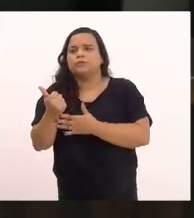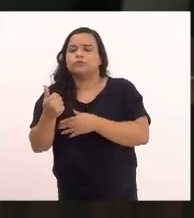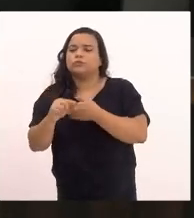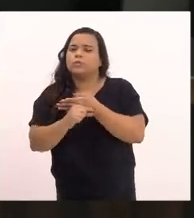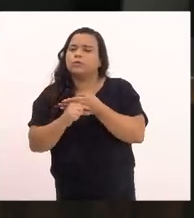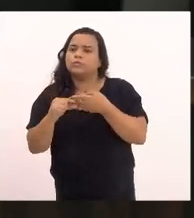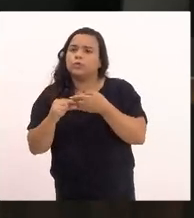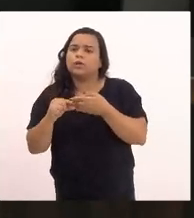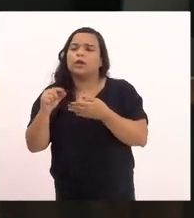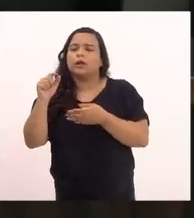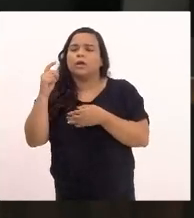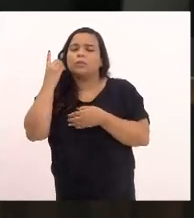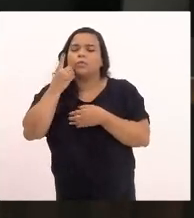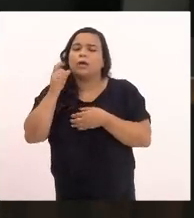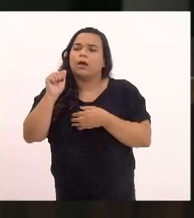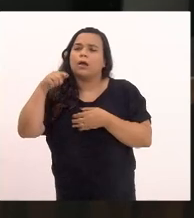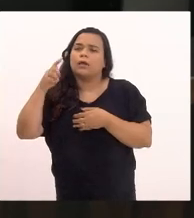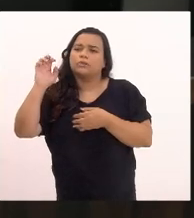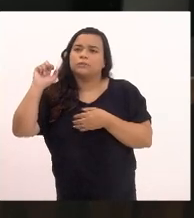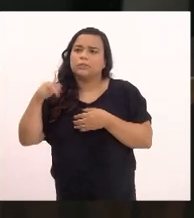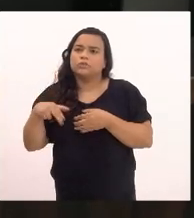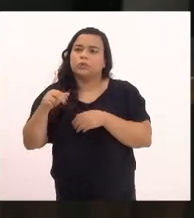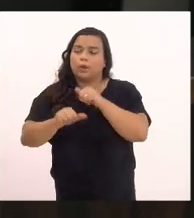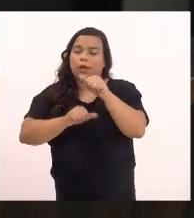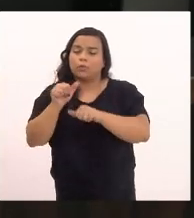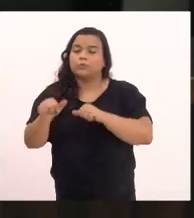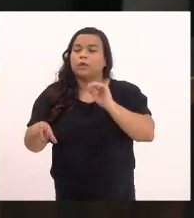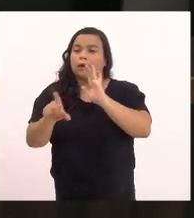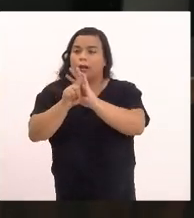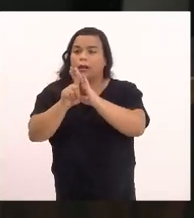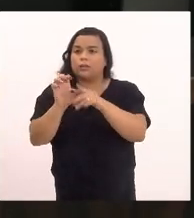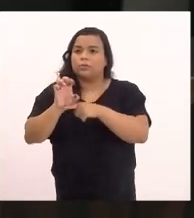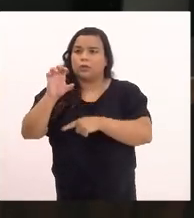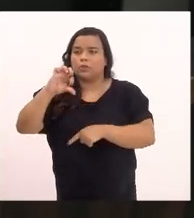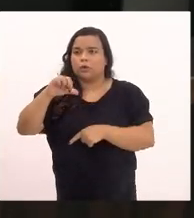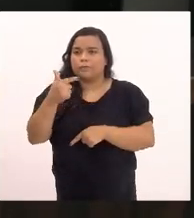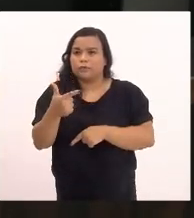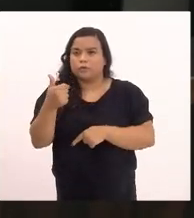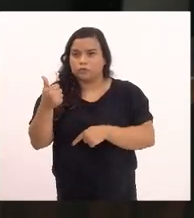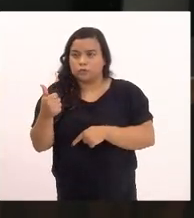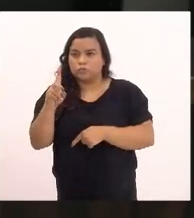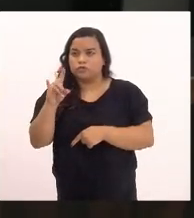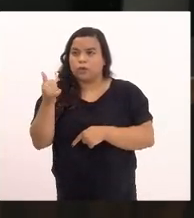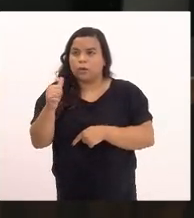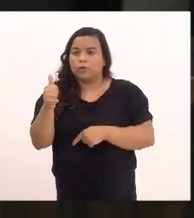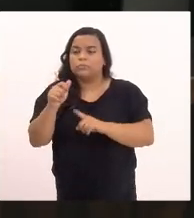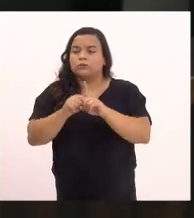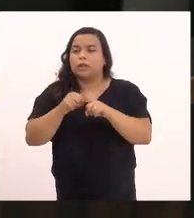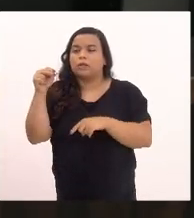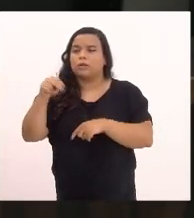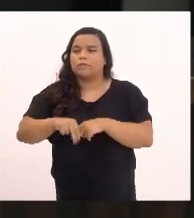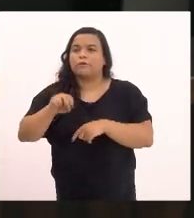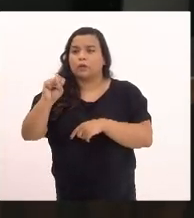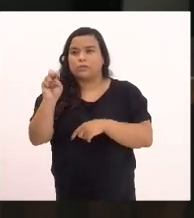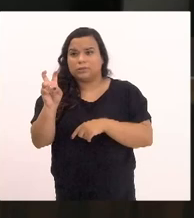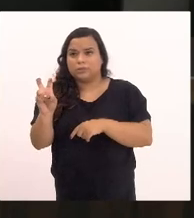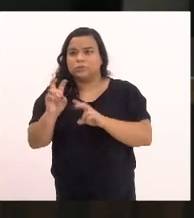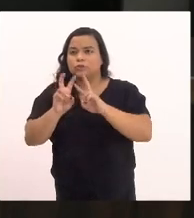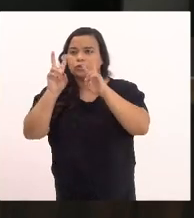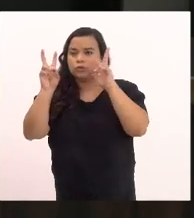Anderson Moraes, que altera a Lei Estadual 921, de 11 de novembro de 85, que dispõe sobre a instituição dos